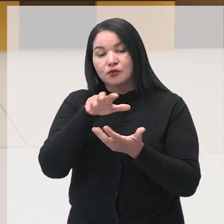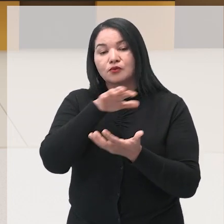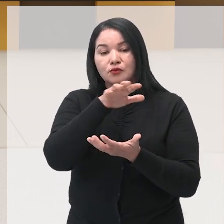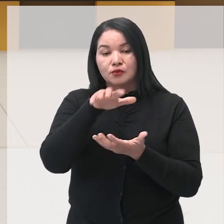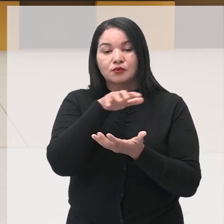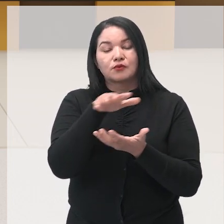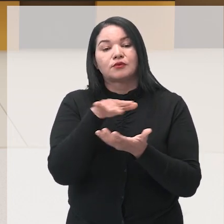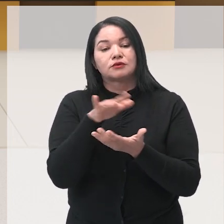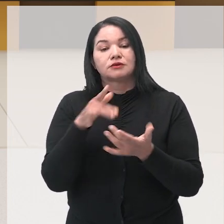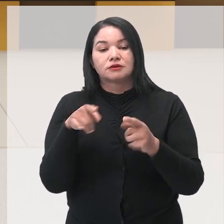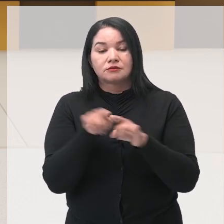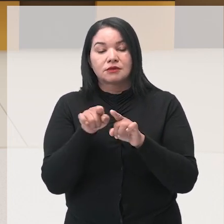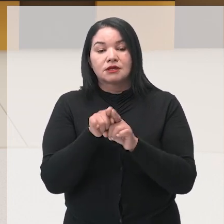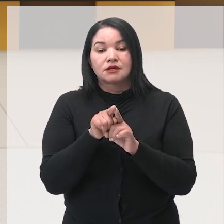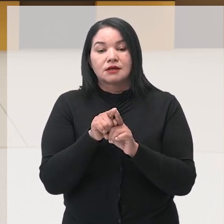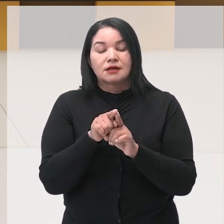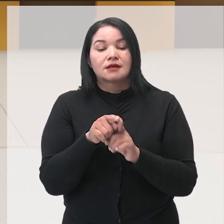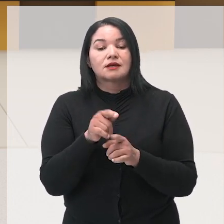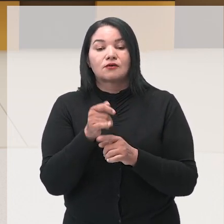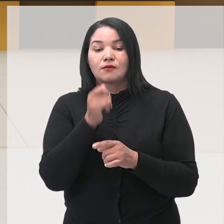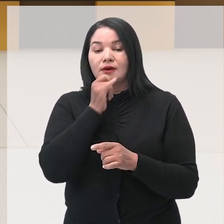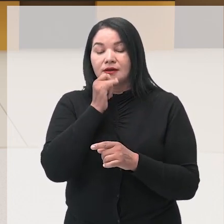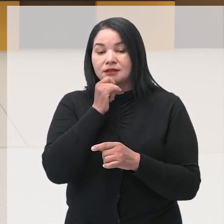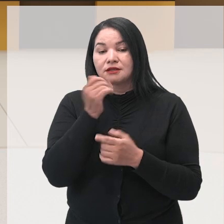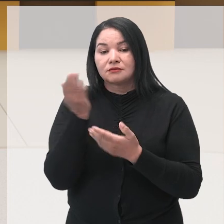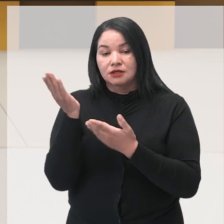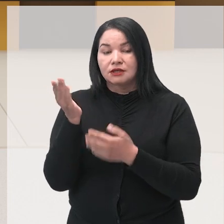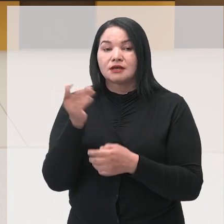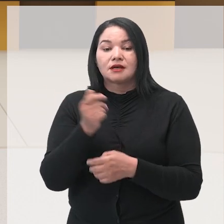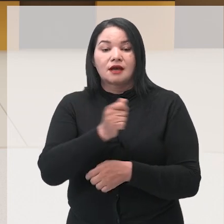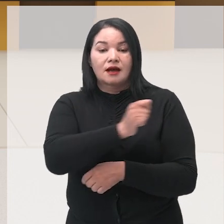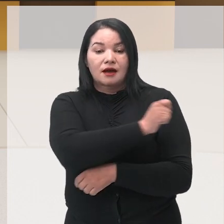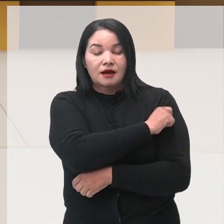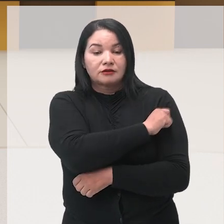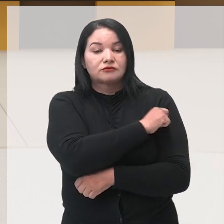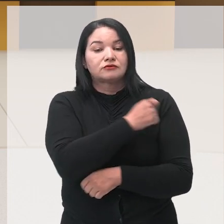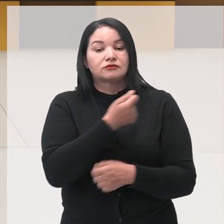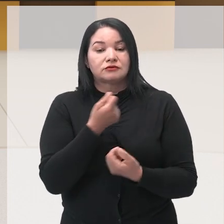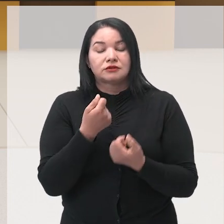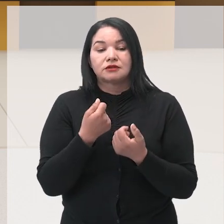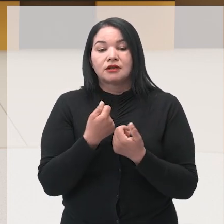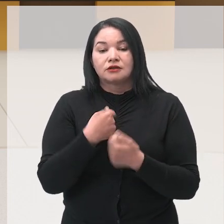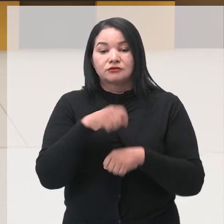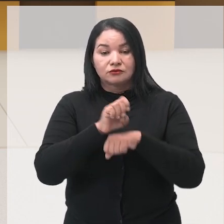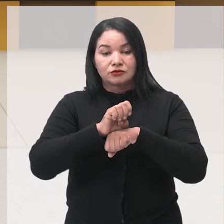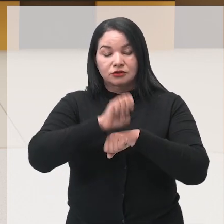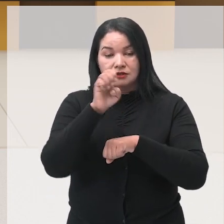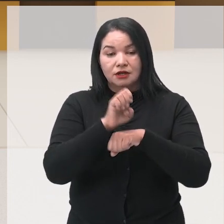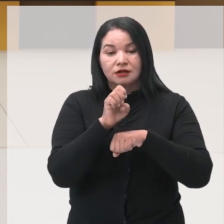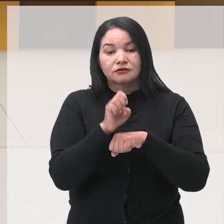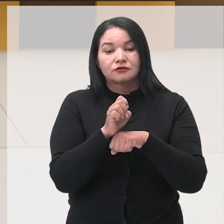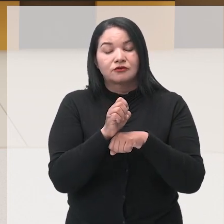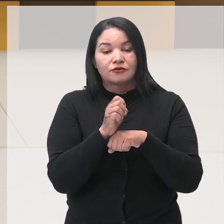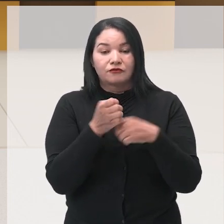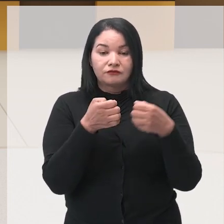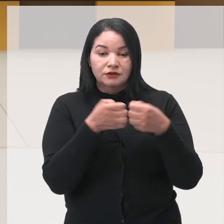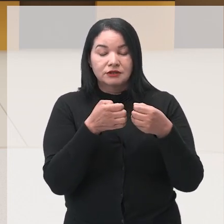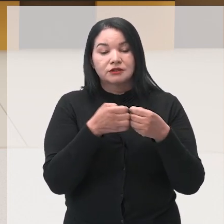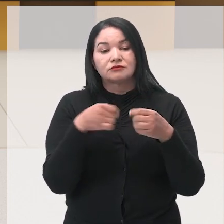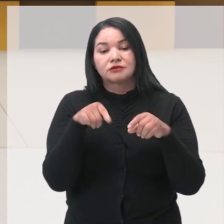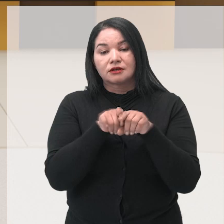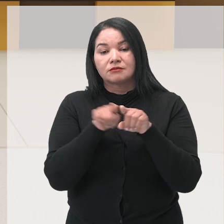exemplos, né, como esse da nossa aluna aqui do nosso estado, né, vizinho do estado do Pará, possam